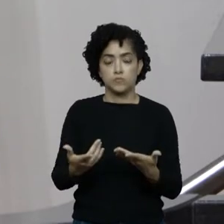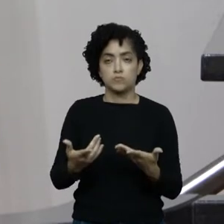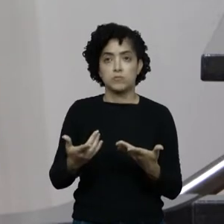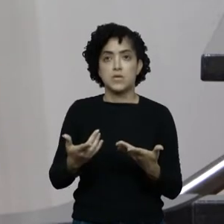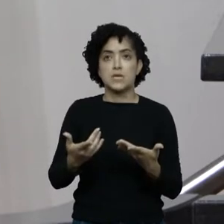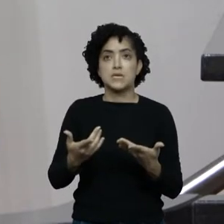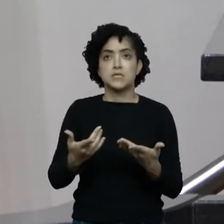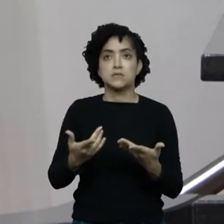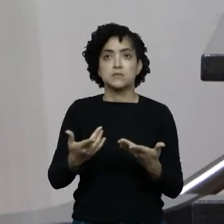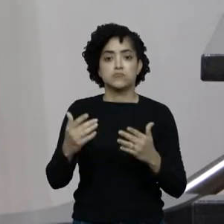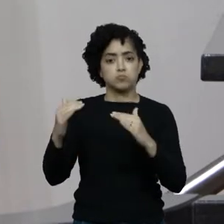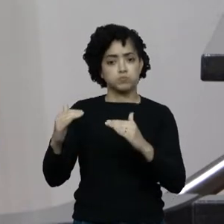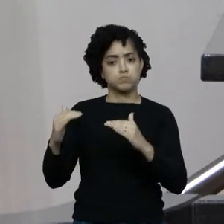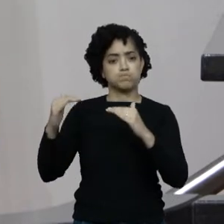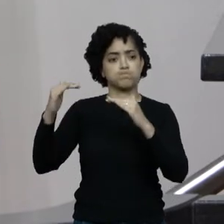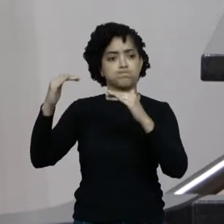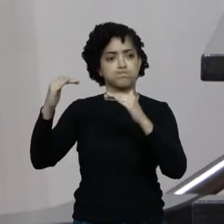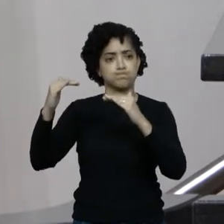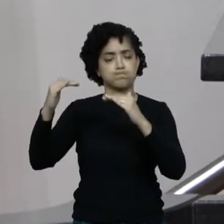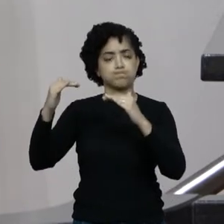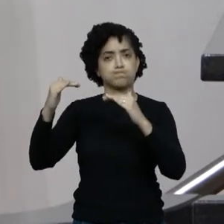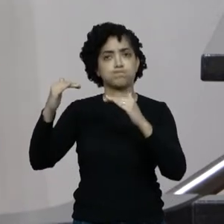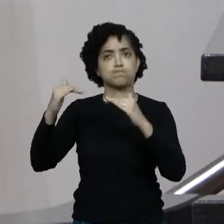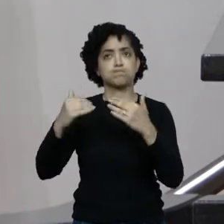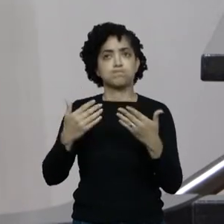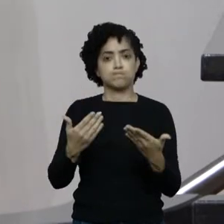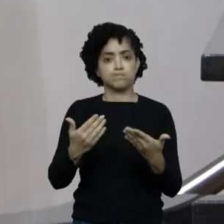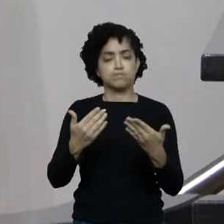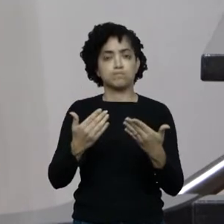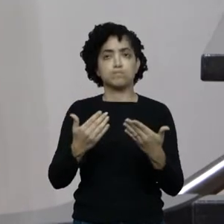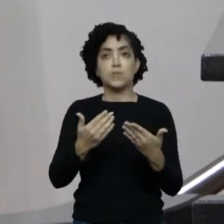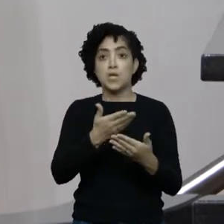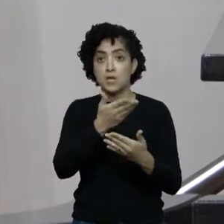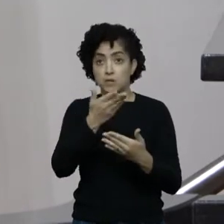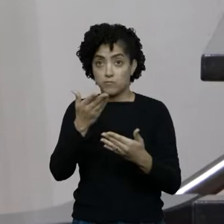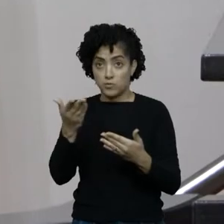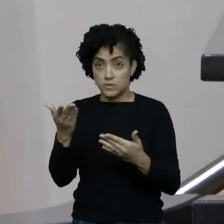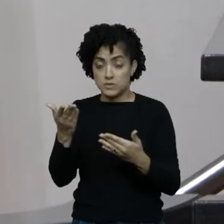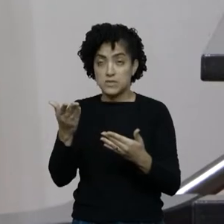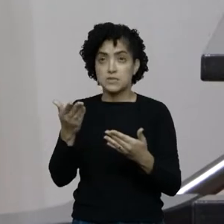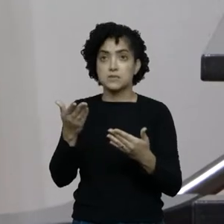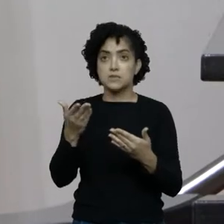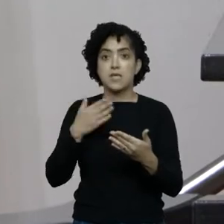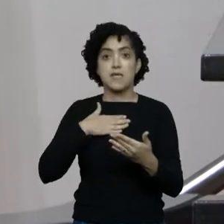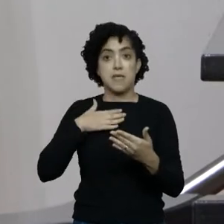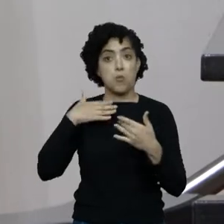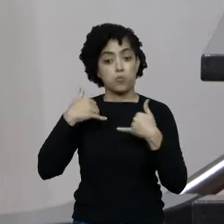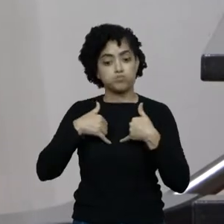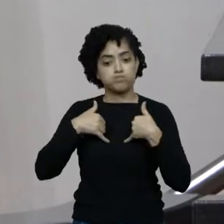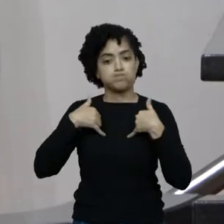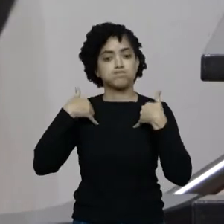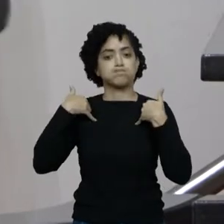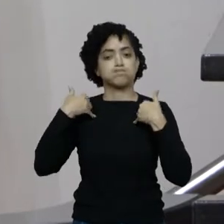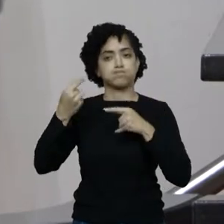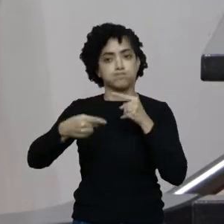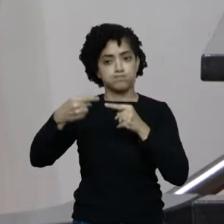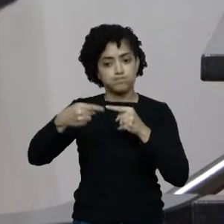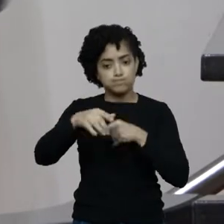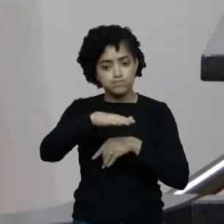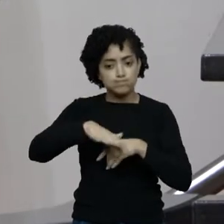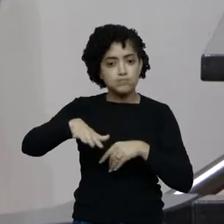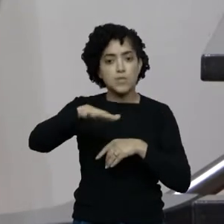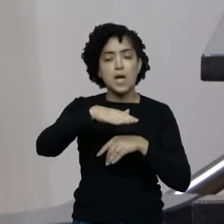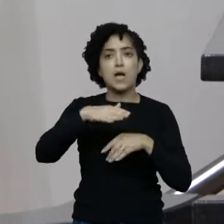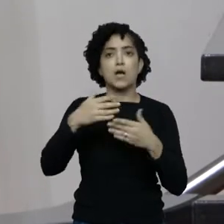à altura dos seus eleitores quer dizer a vossa excelência' eu tenho orgulho de ser político não